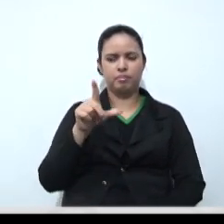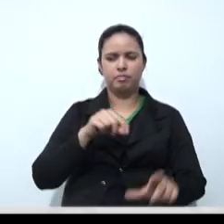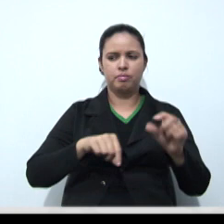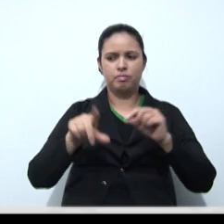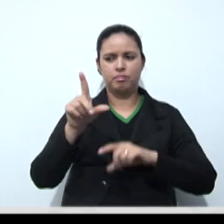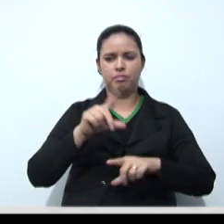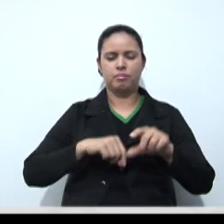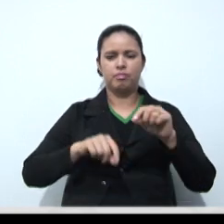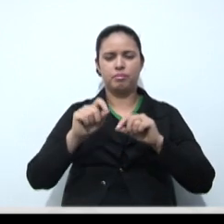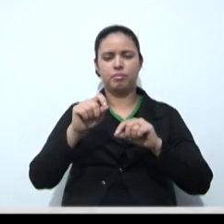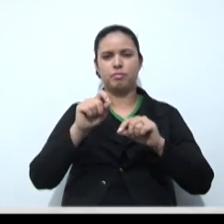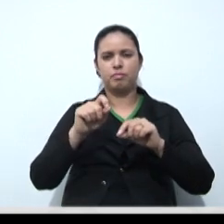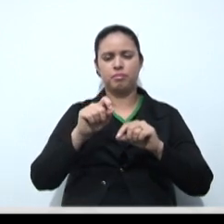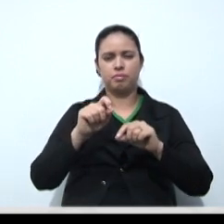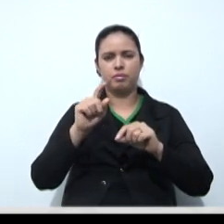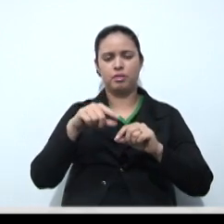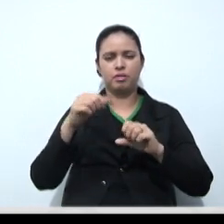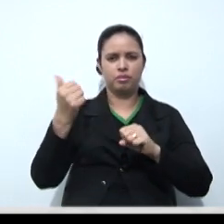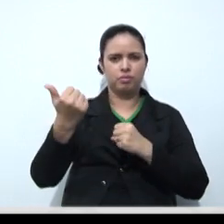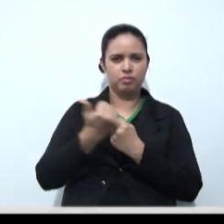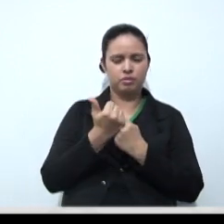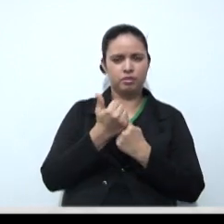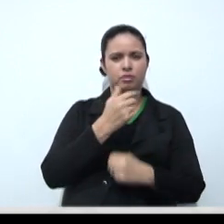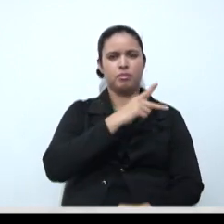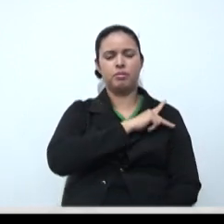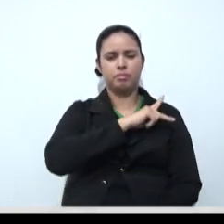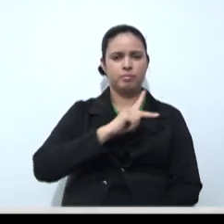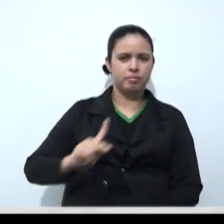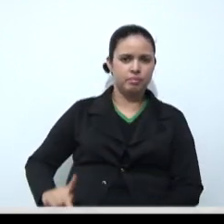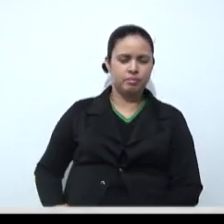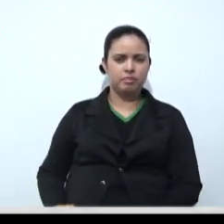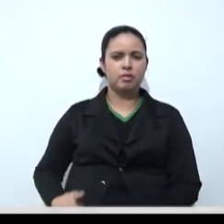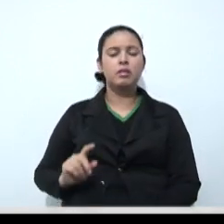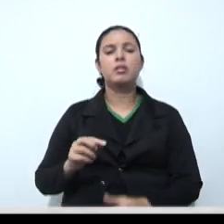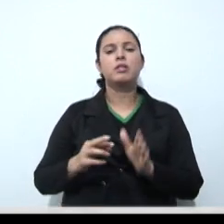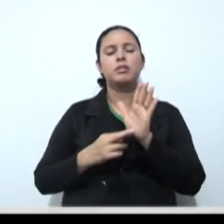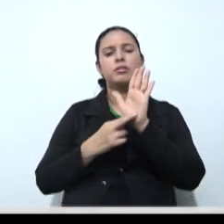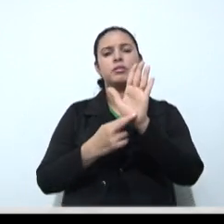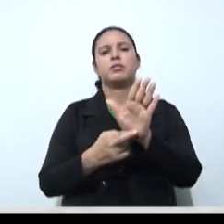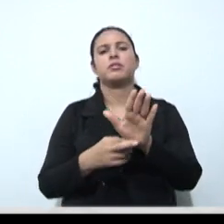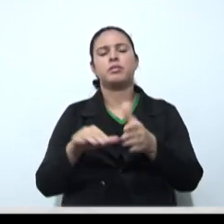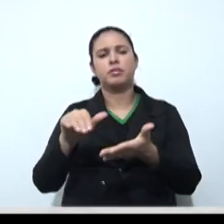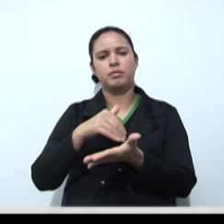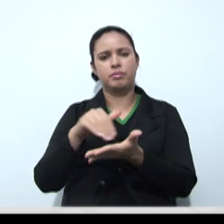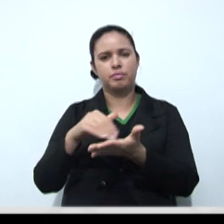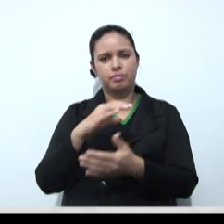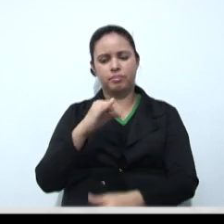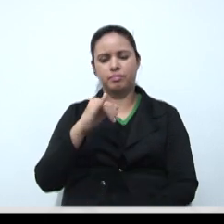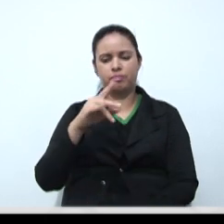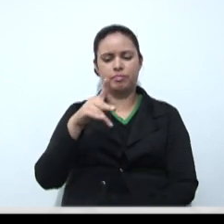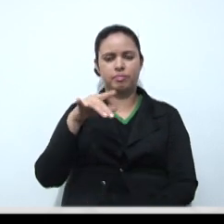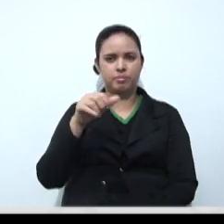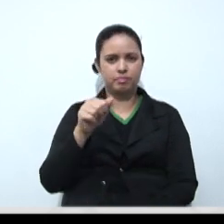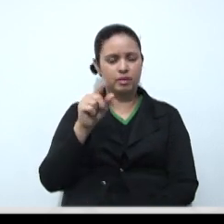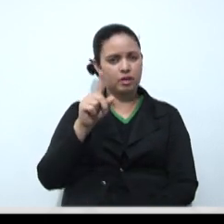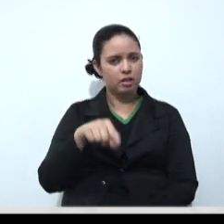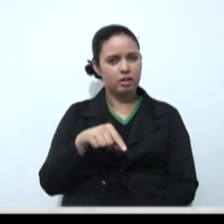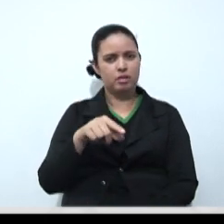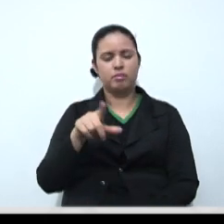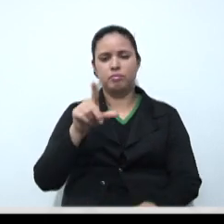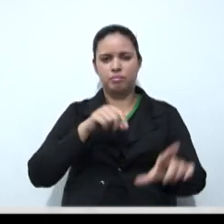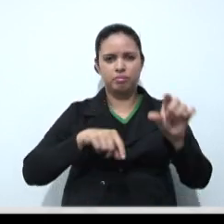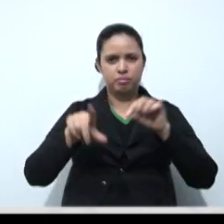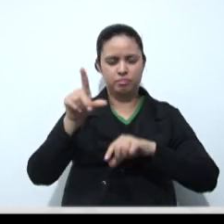titulares o vice-presidente. Quem indica o secretário da CIPA? Será indicado de comum acordo com os membros, né? Um secretário e